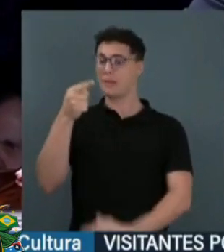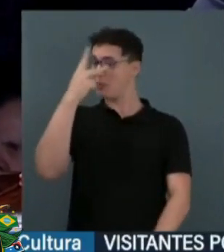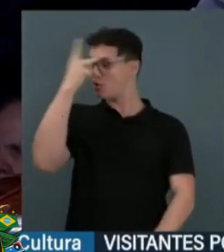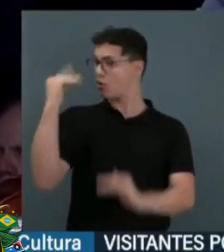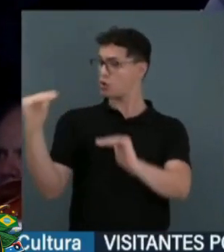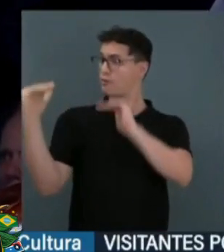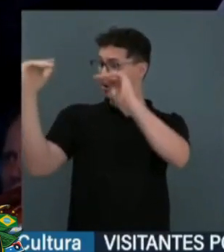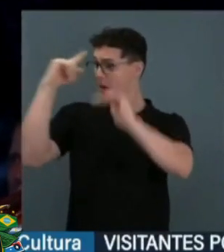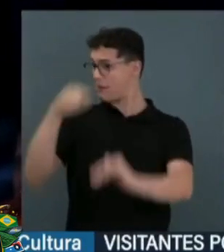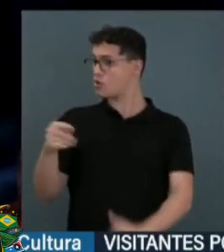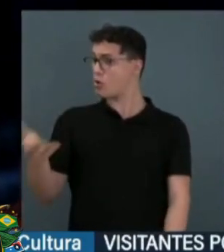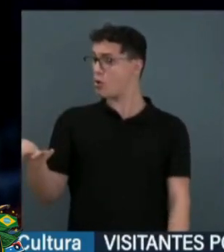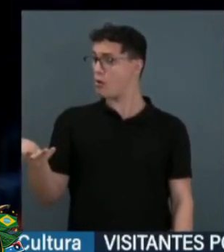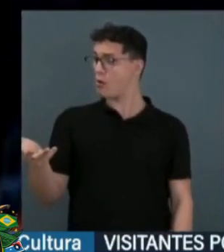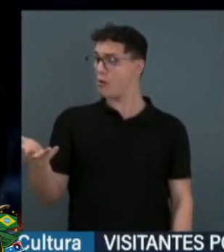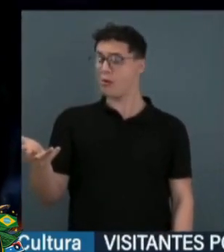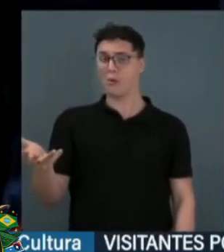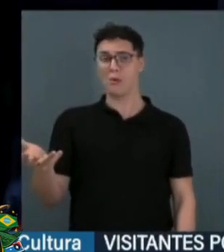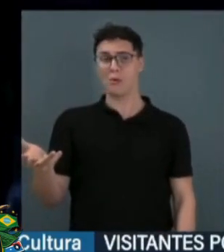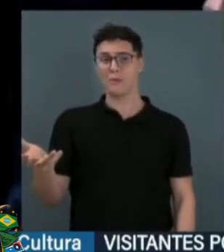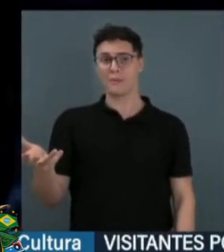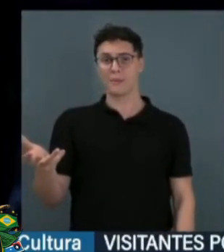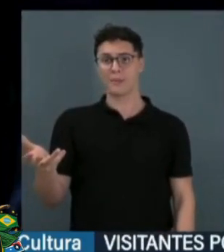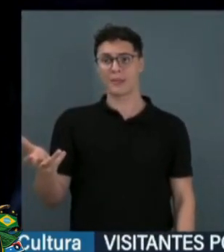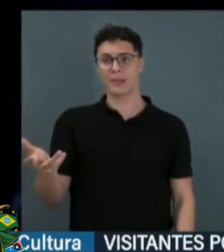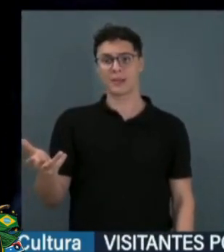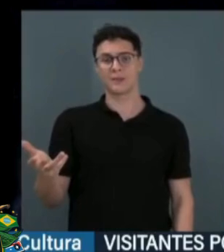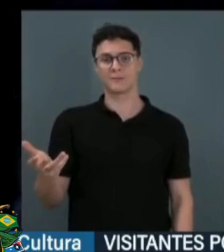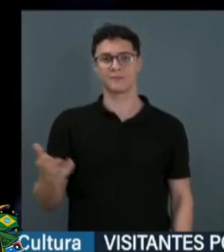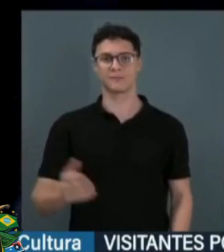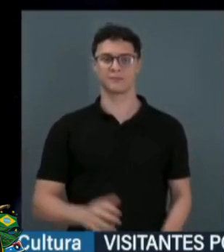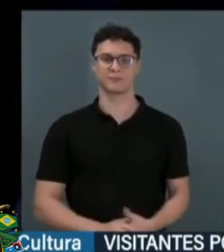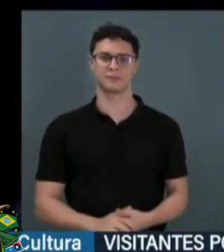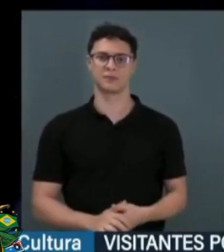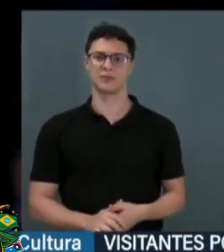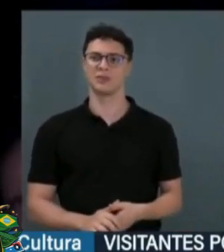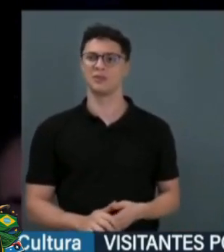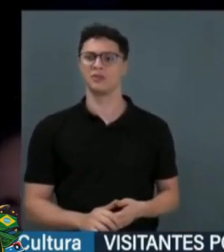superior. E nas cortes internacionais,